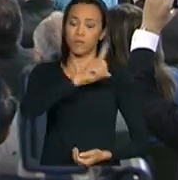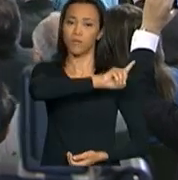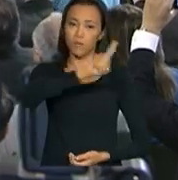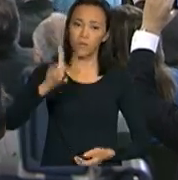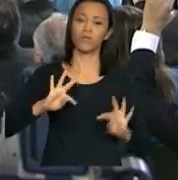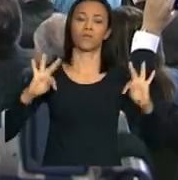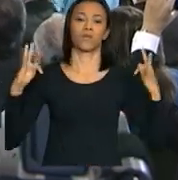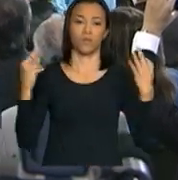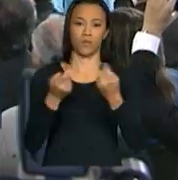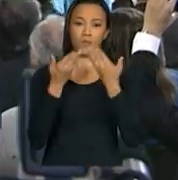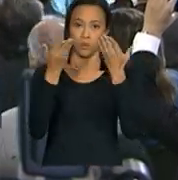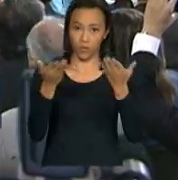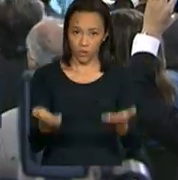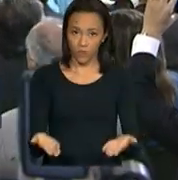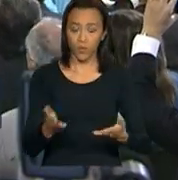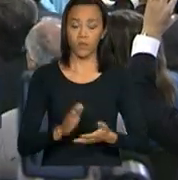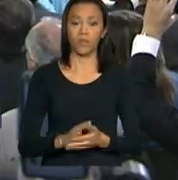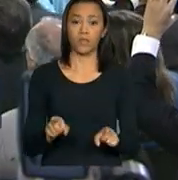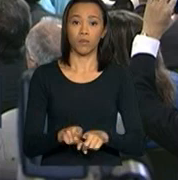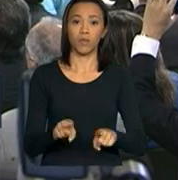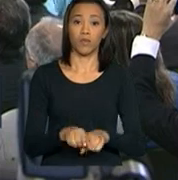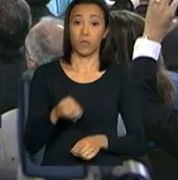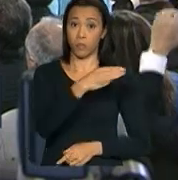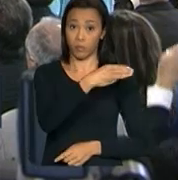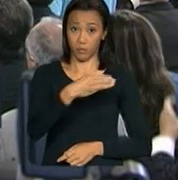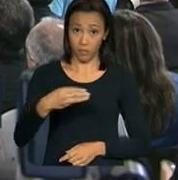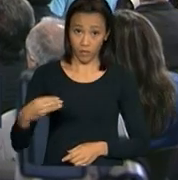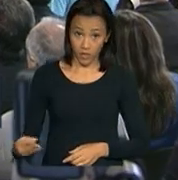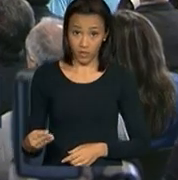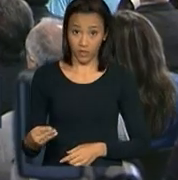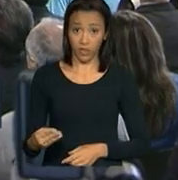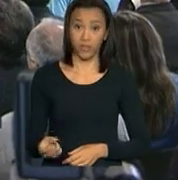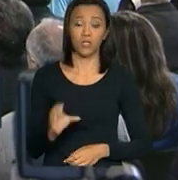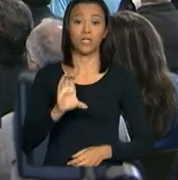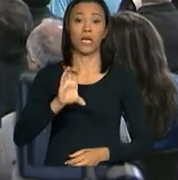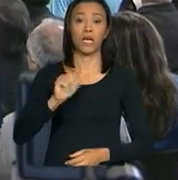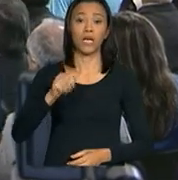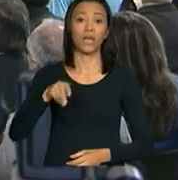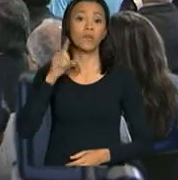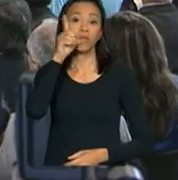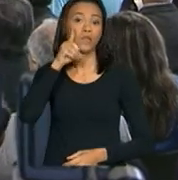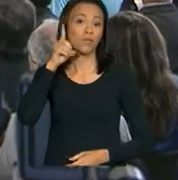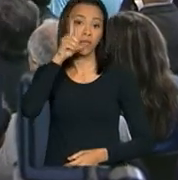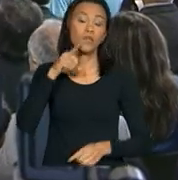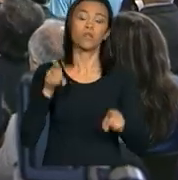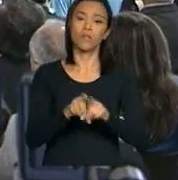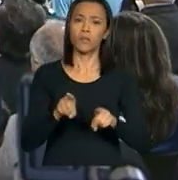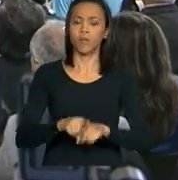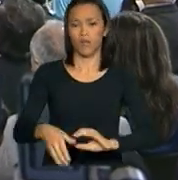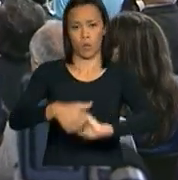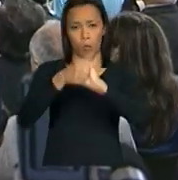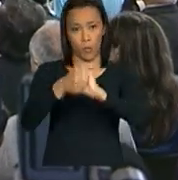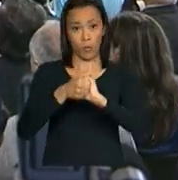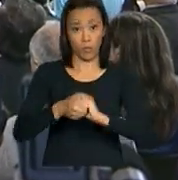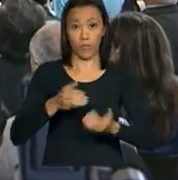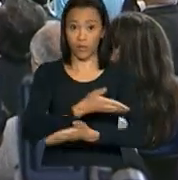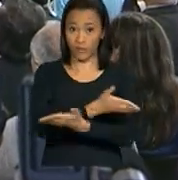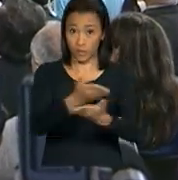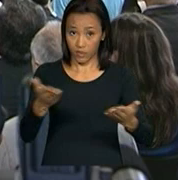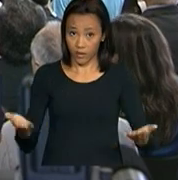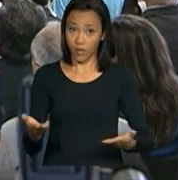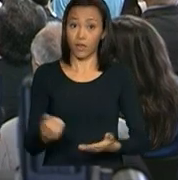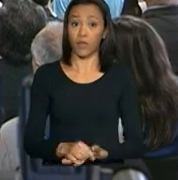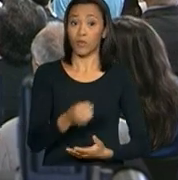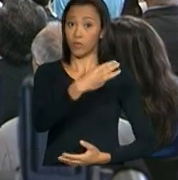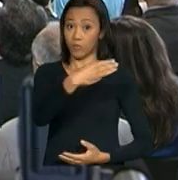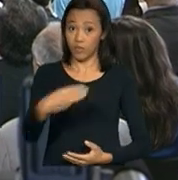Renan Calheiros presidente da Câmara de Deputados Henrique Eduardo Alves cumprimentar os senhores ministros empossados